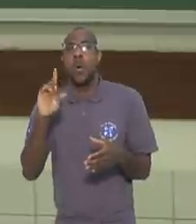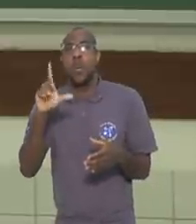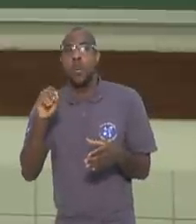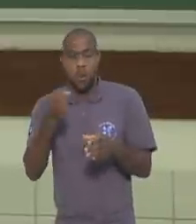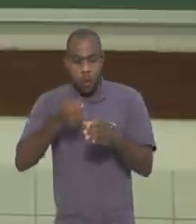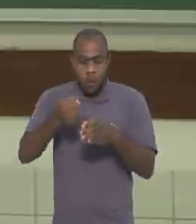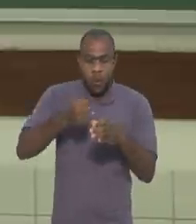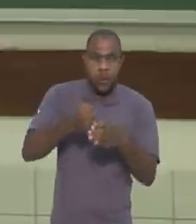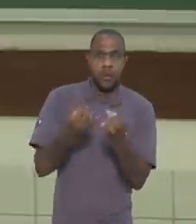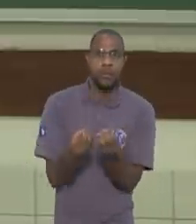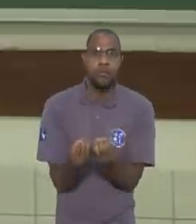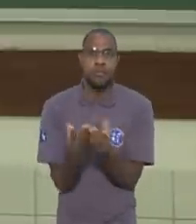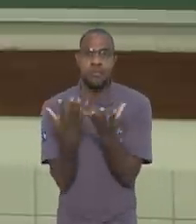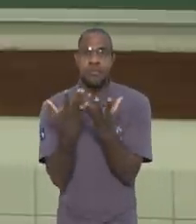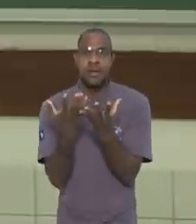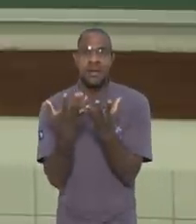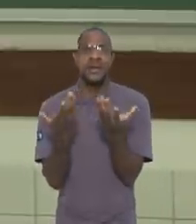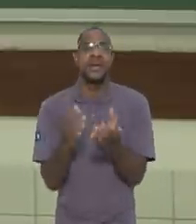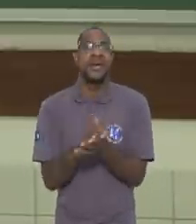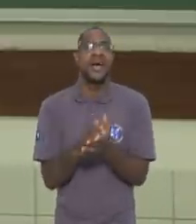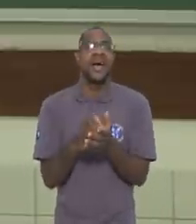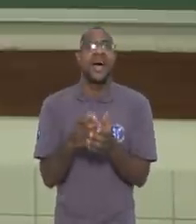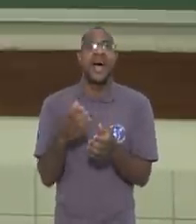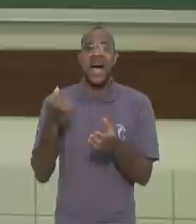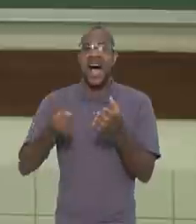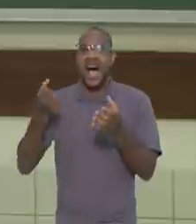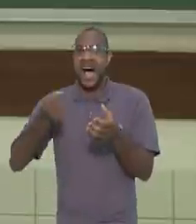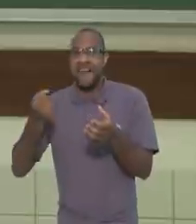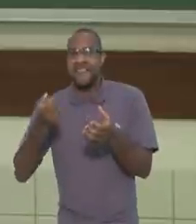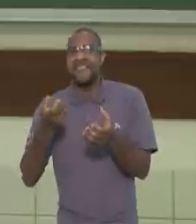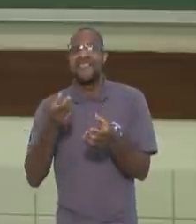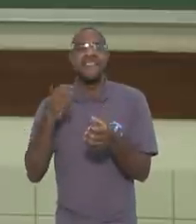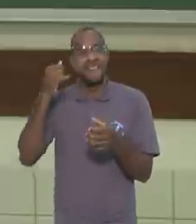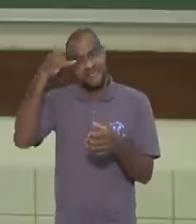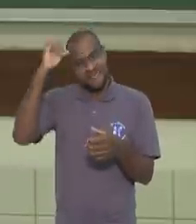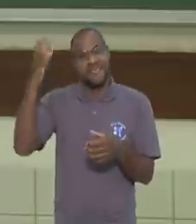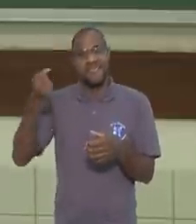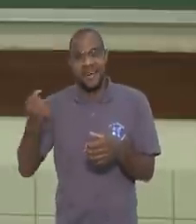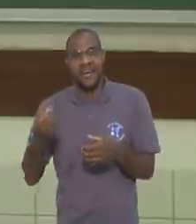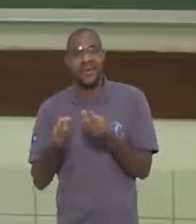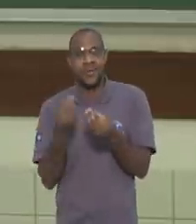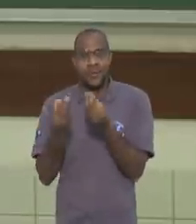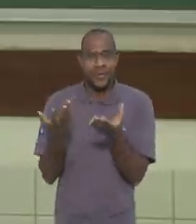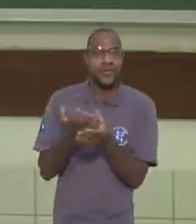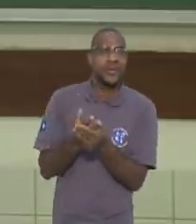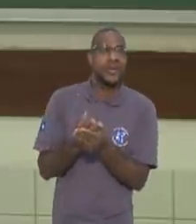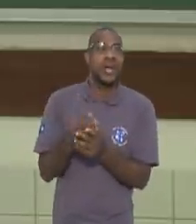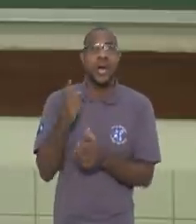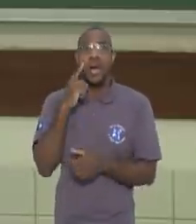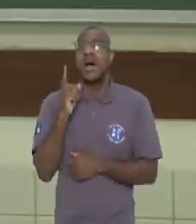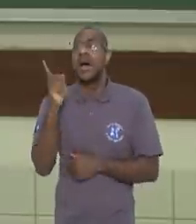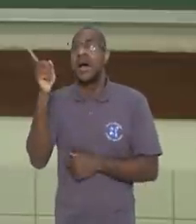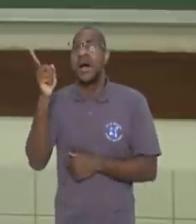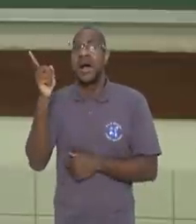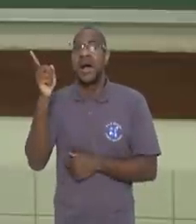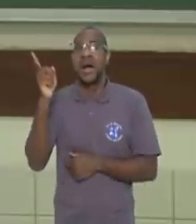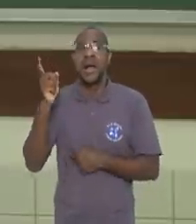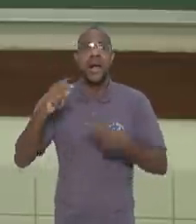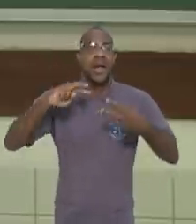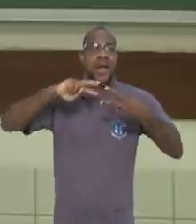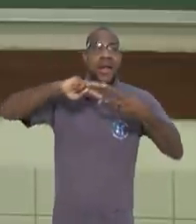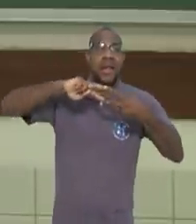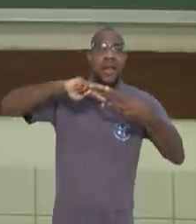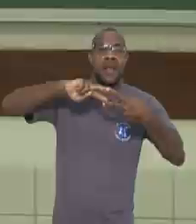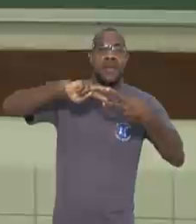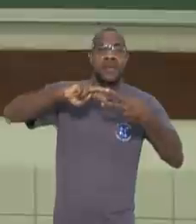produz insulina humana, da vaca produzindo leite humano. Lembra que a gente comentou bastante casos? Aqui é células-tronco. Lembra que a gente falou